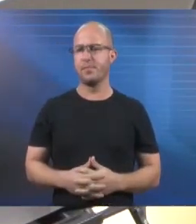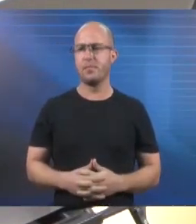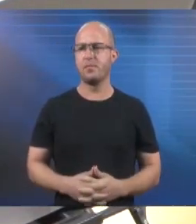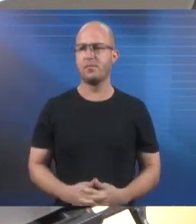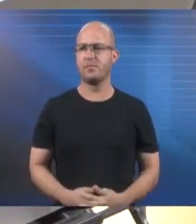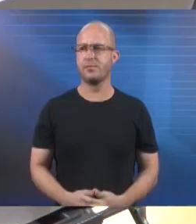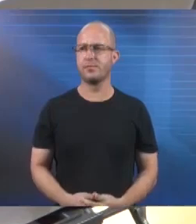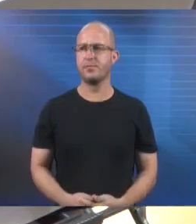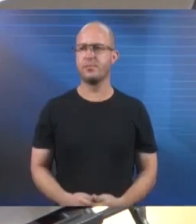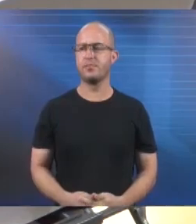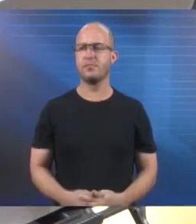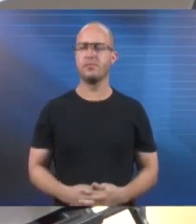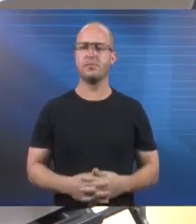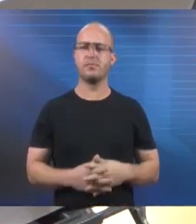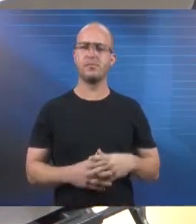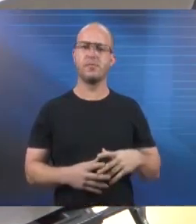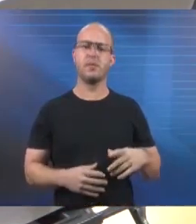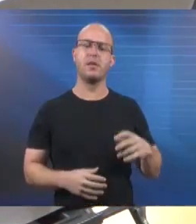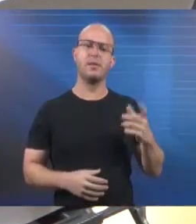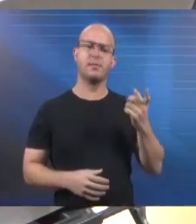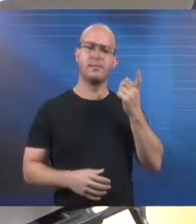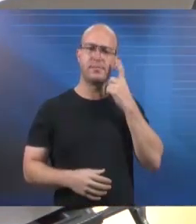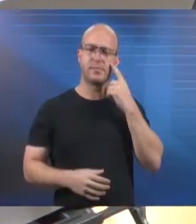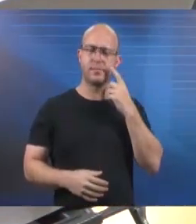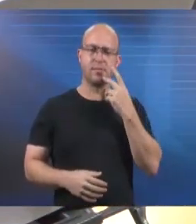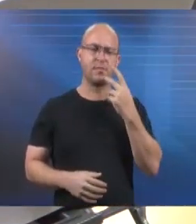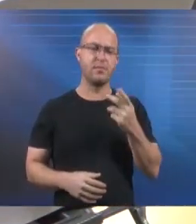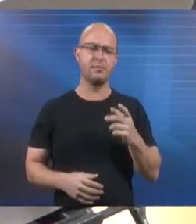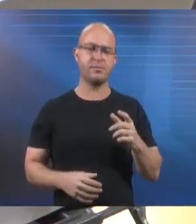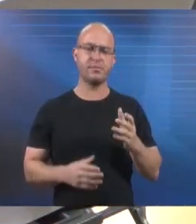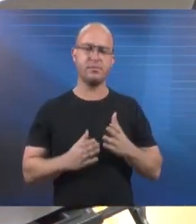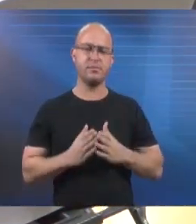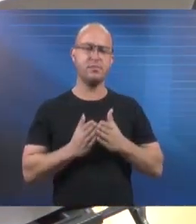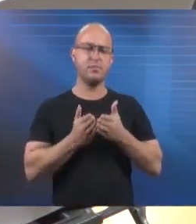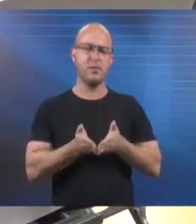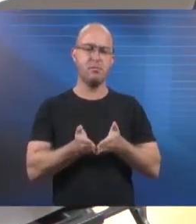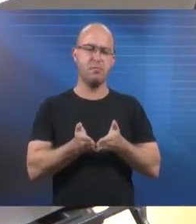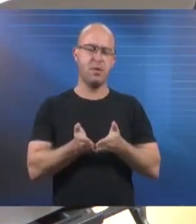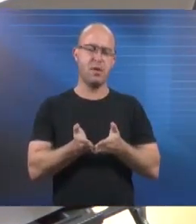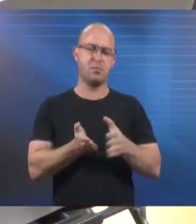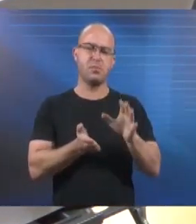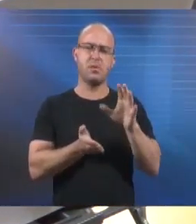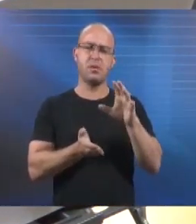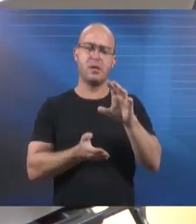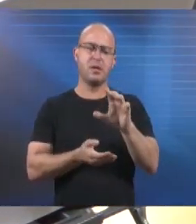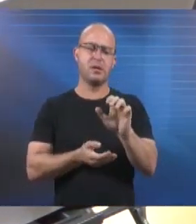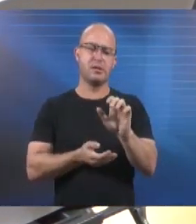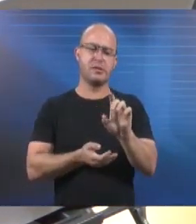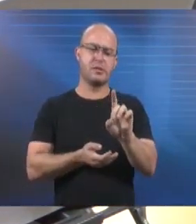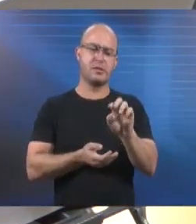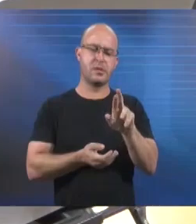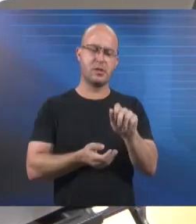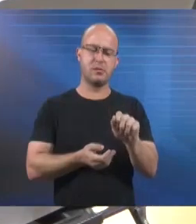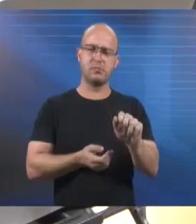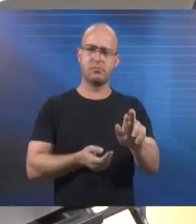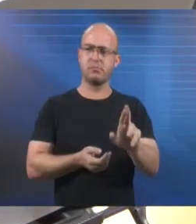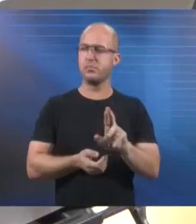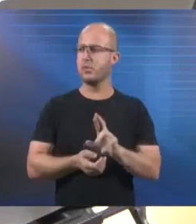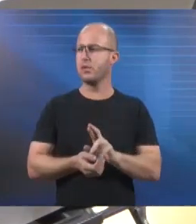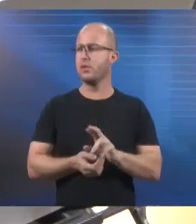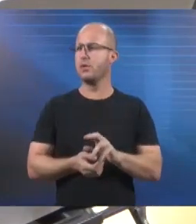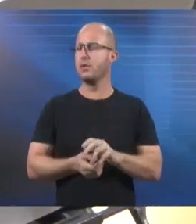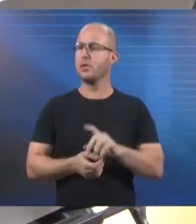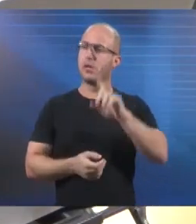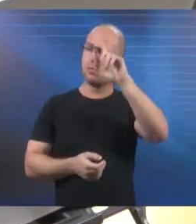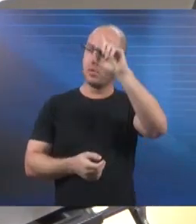a draga eu fez aqui a draga porque a draga foi embora eu não sei se algum colega aqui pode responder quem foi que mandou a draga